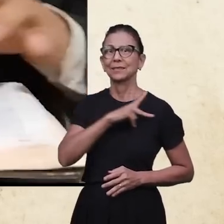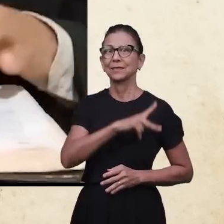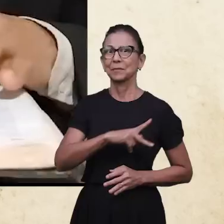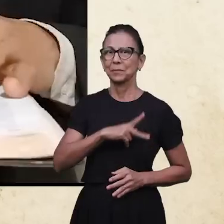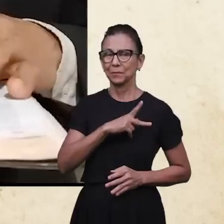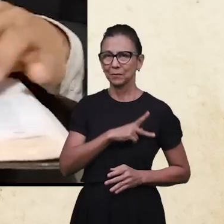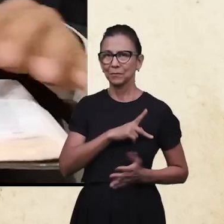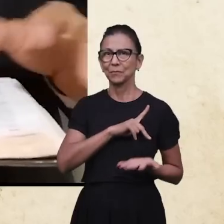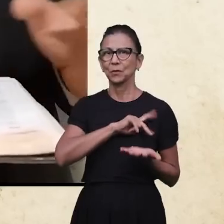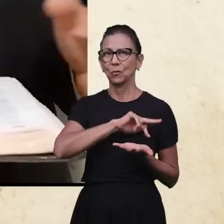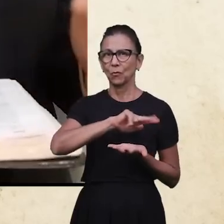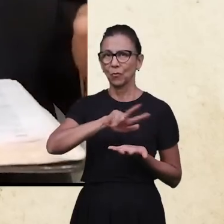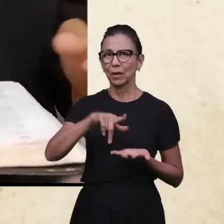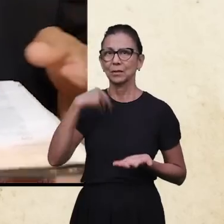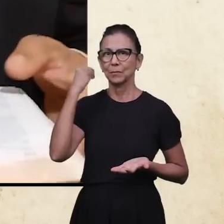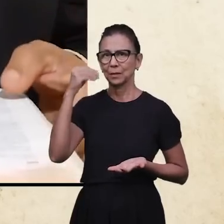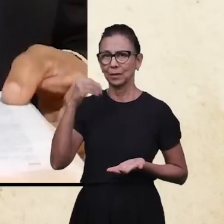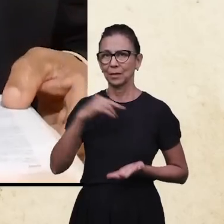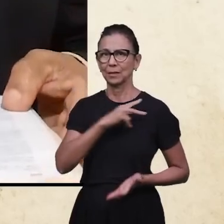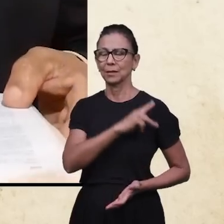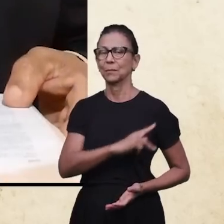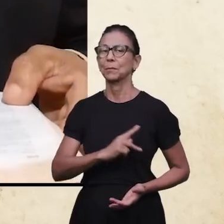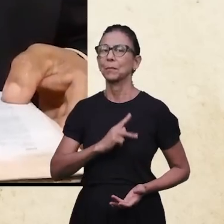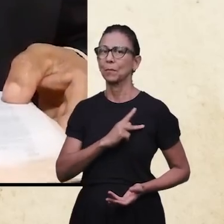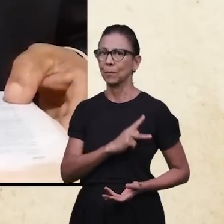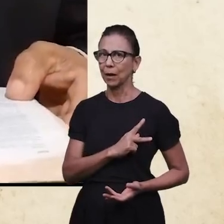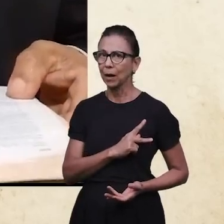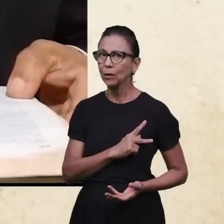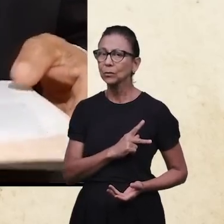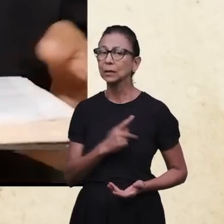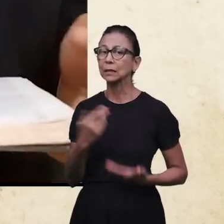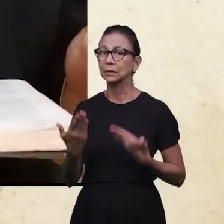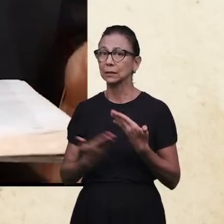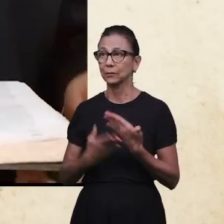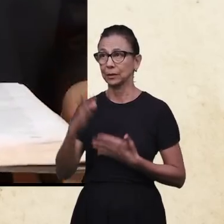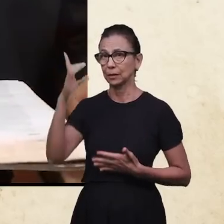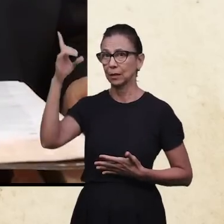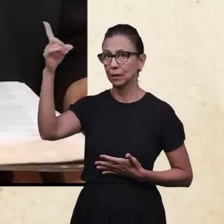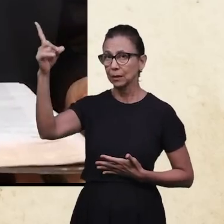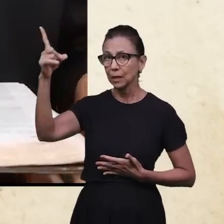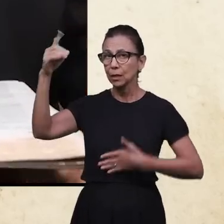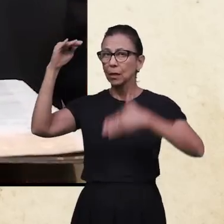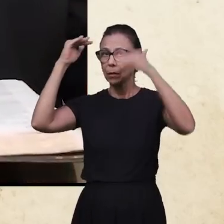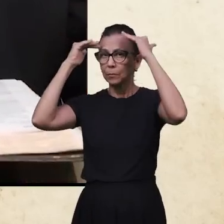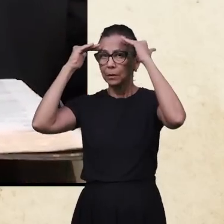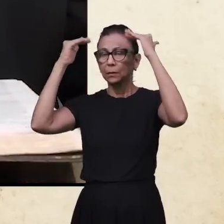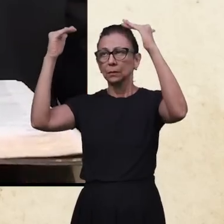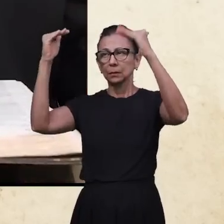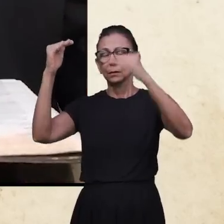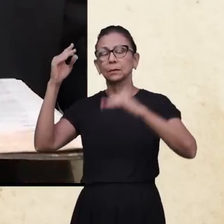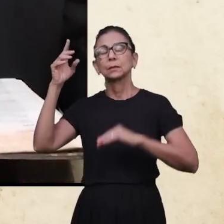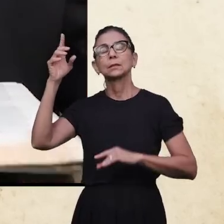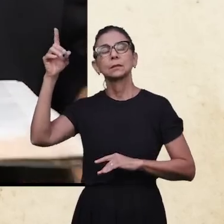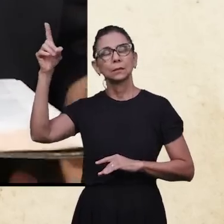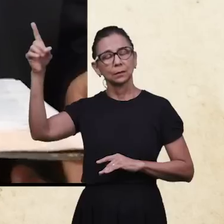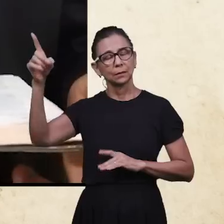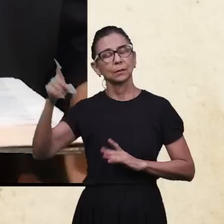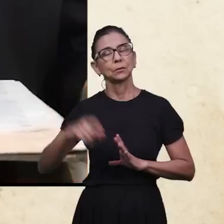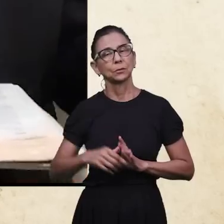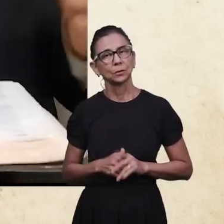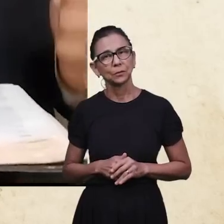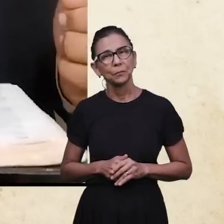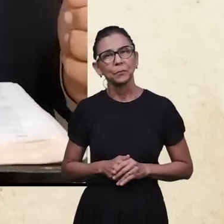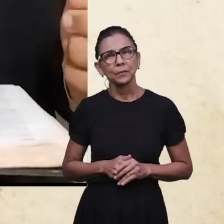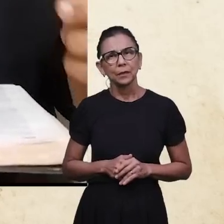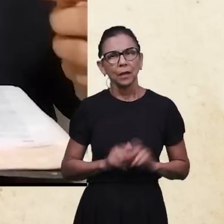E nós vemos inúmeras experiências de Paulo em servir a Deus, fazer a vontade do Senhor.